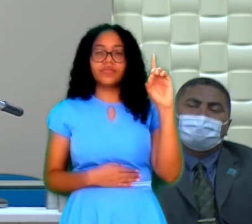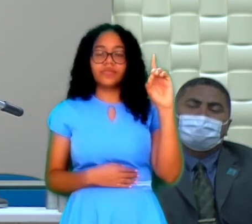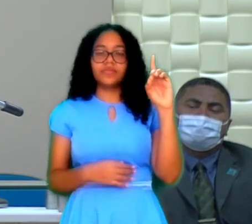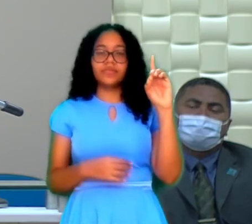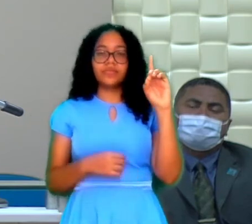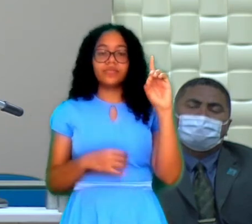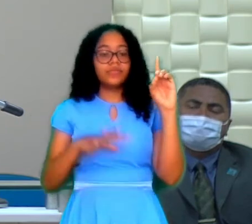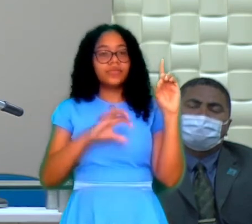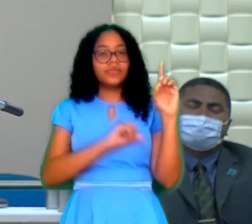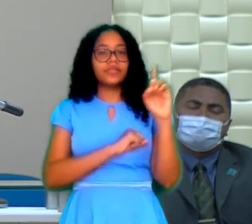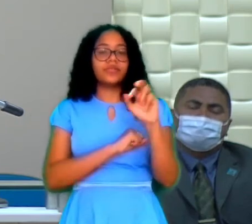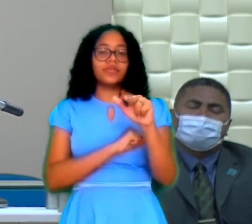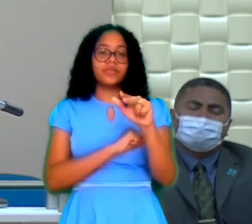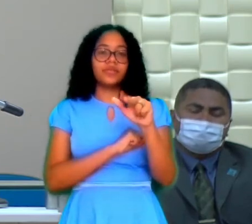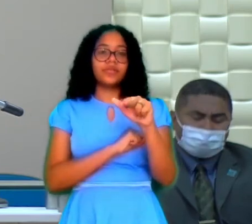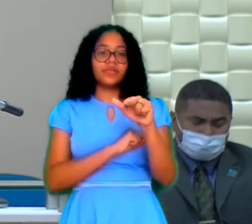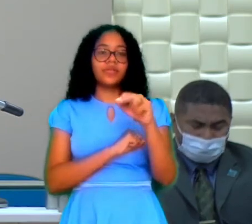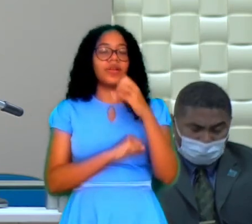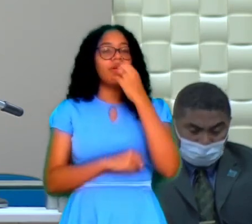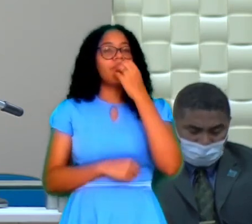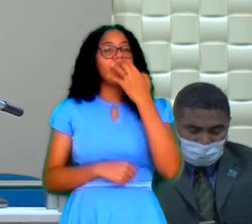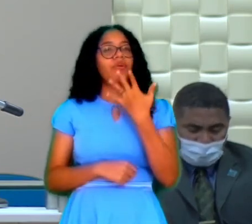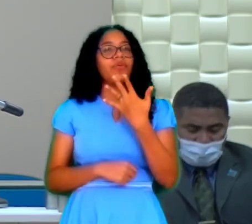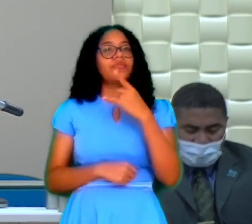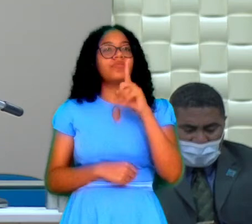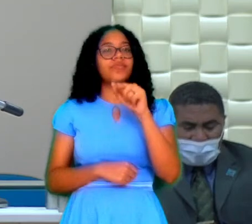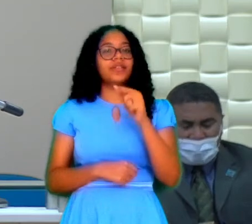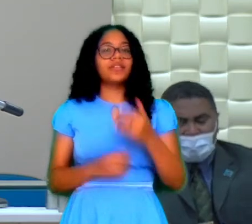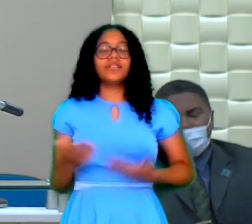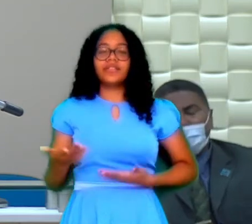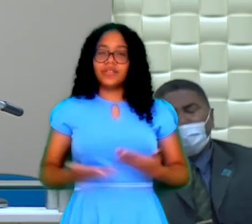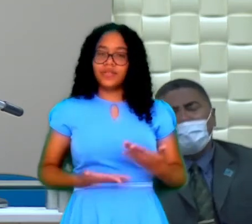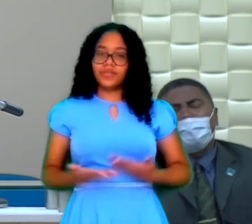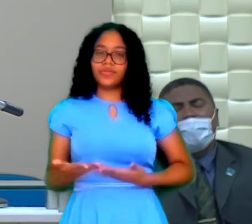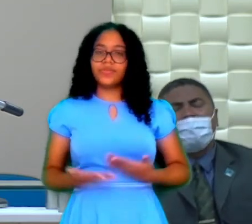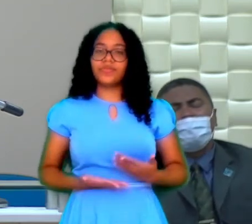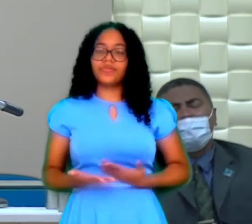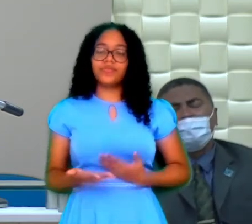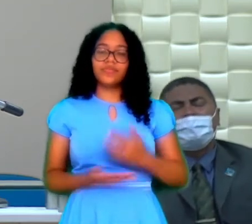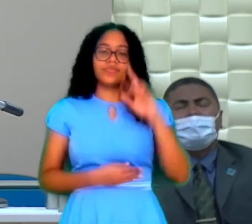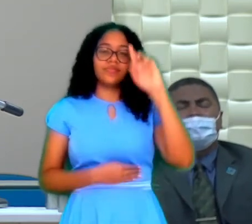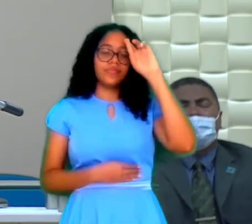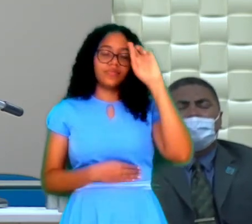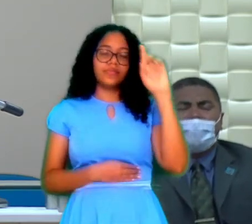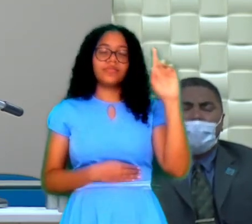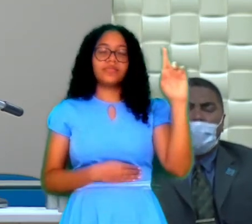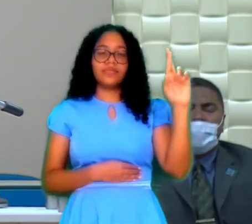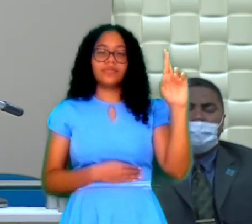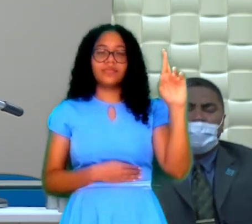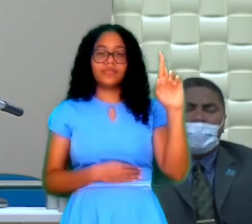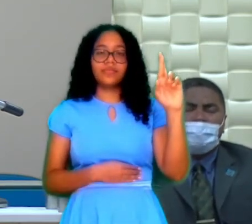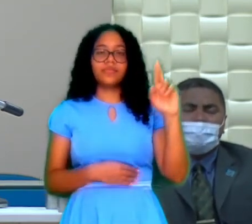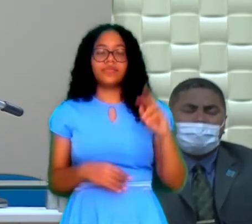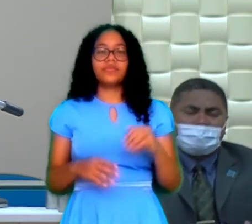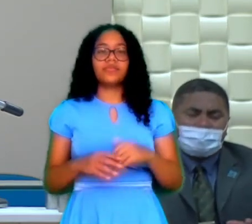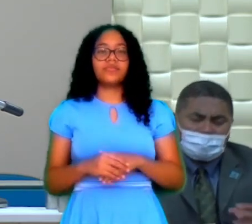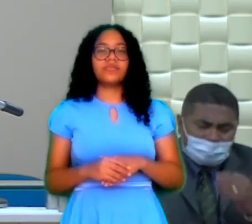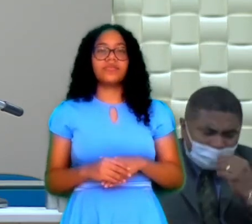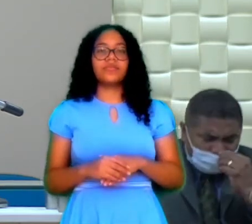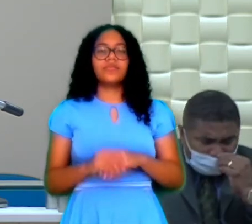Nisso Jonas nos traz uma excelente lição. Você pode reconhecer que você é